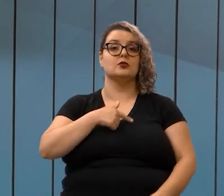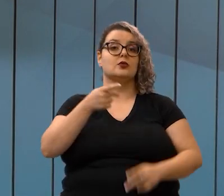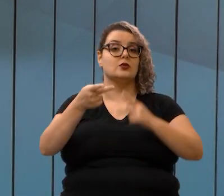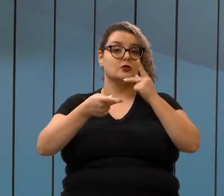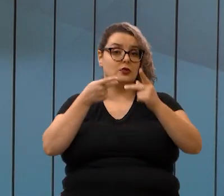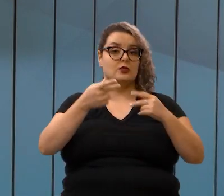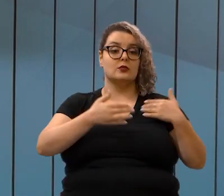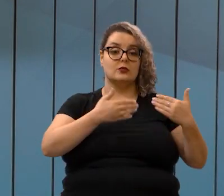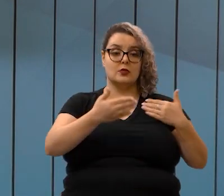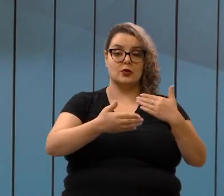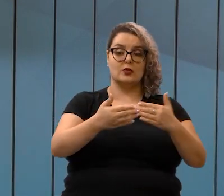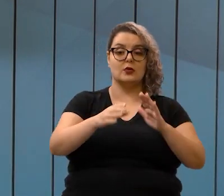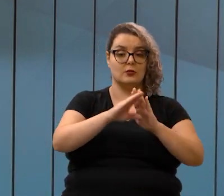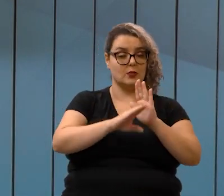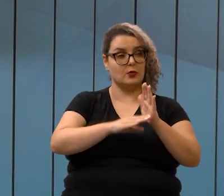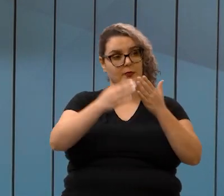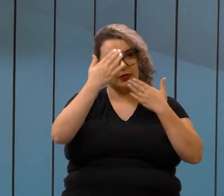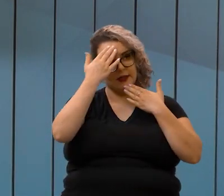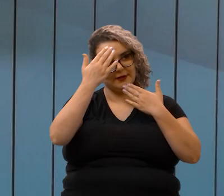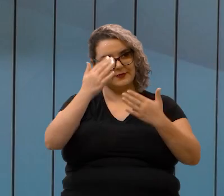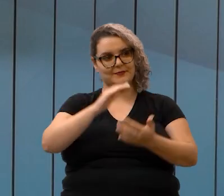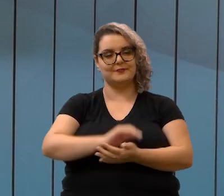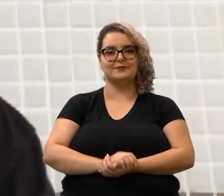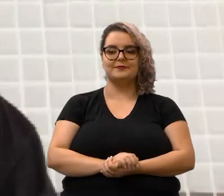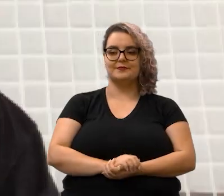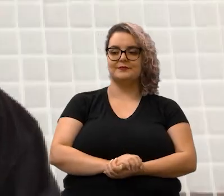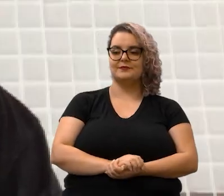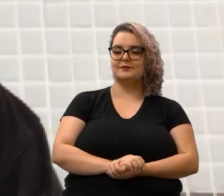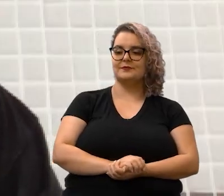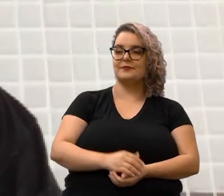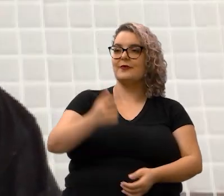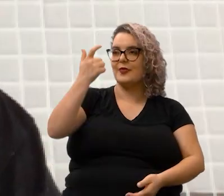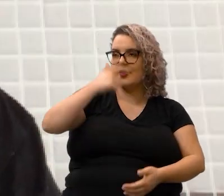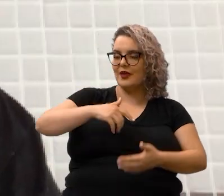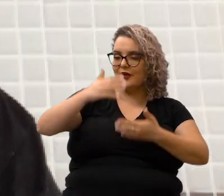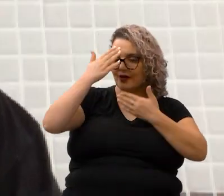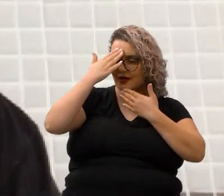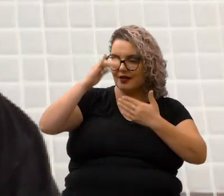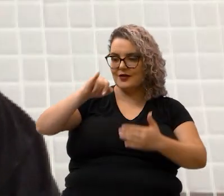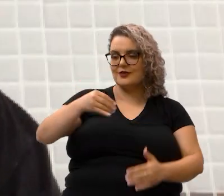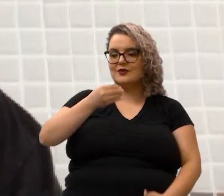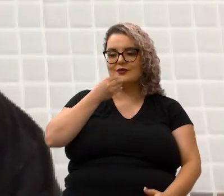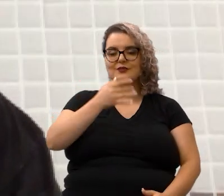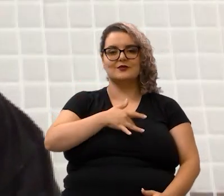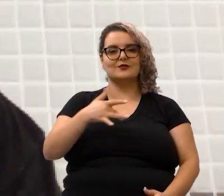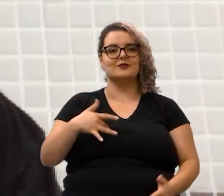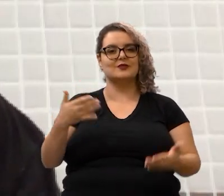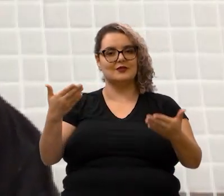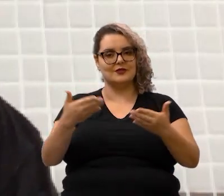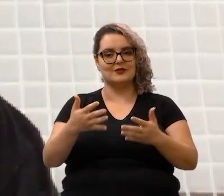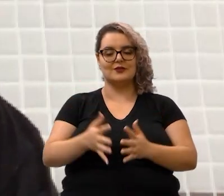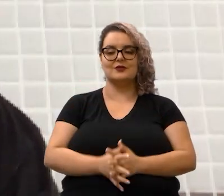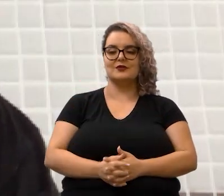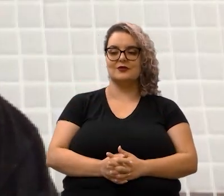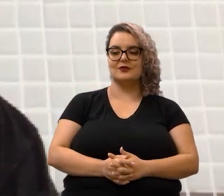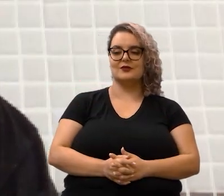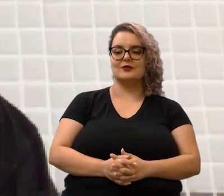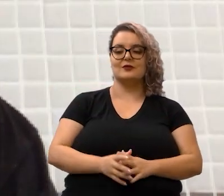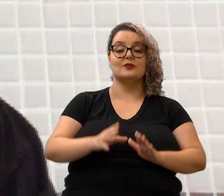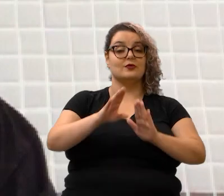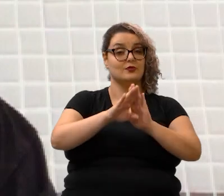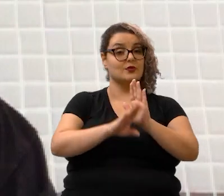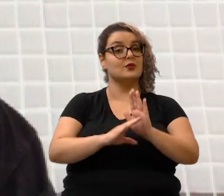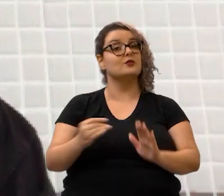gente comentou aí ao longo do quadro. Muito obrigada. Eu que agradeço a oportunidade aqui no Saúde Agora, né? Um